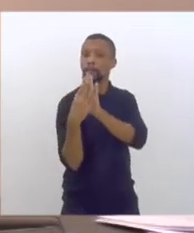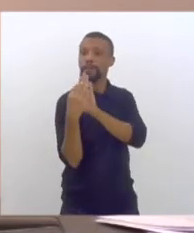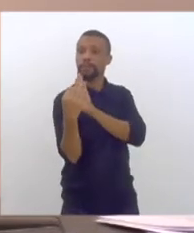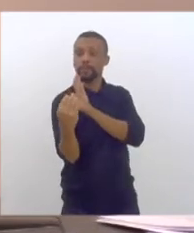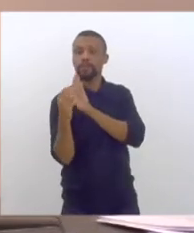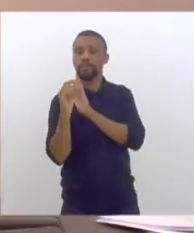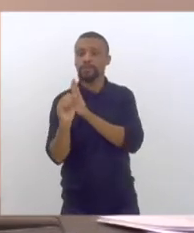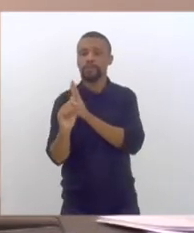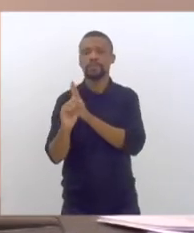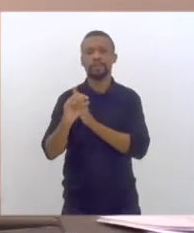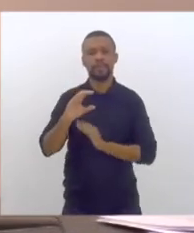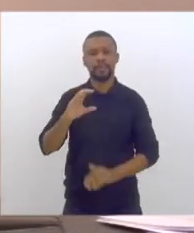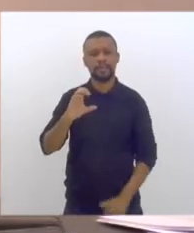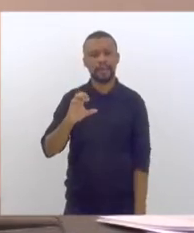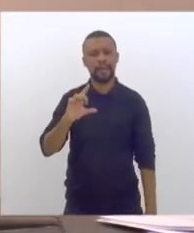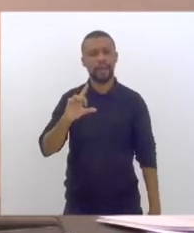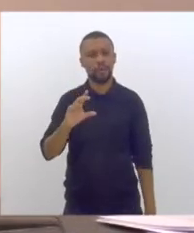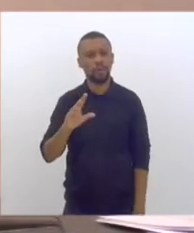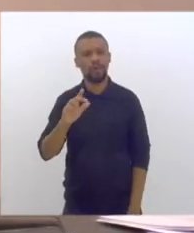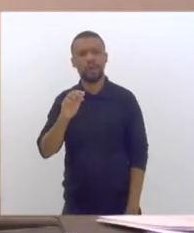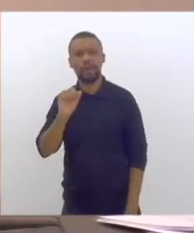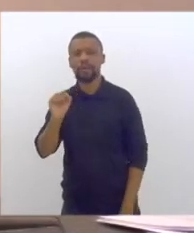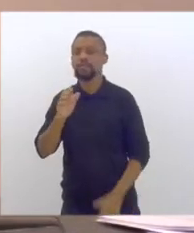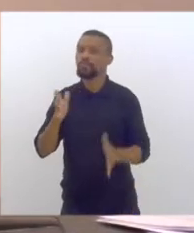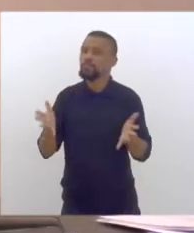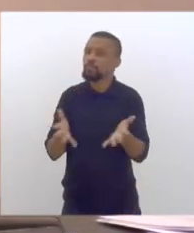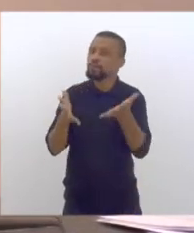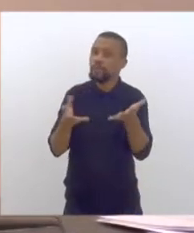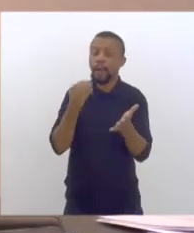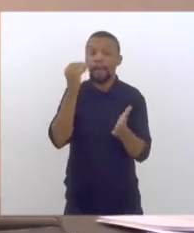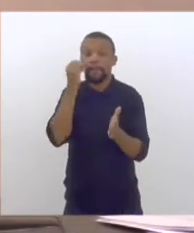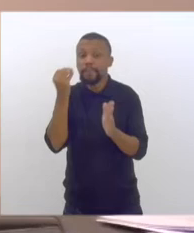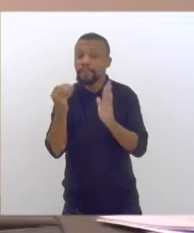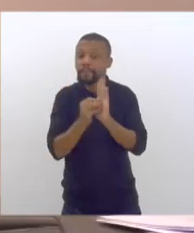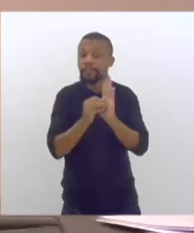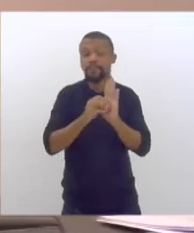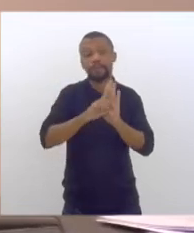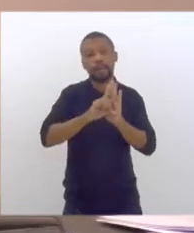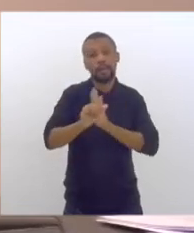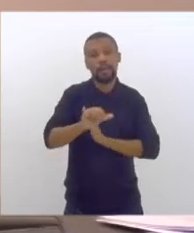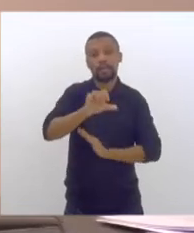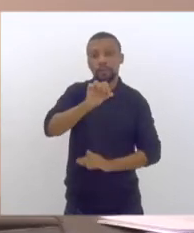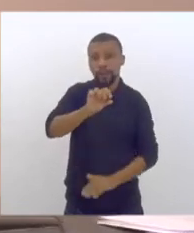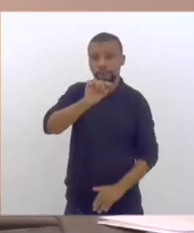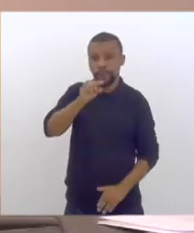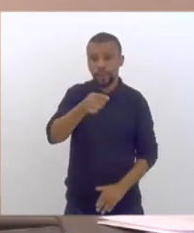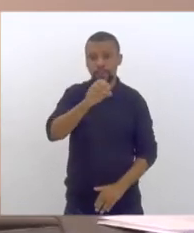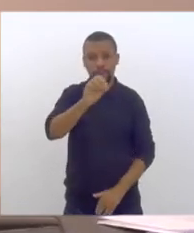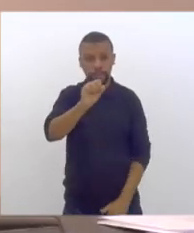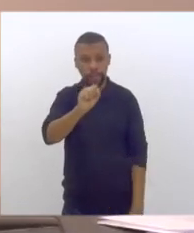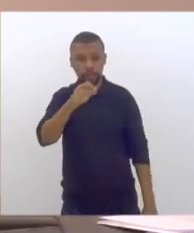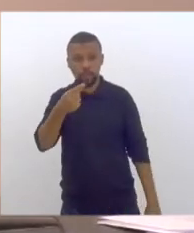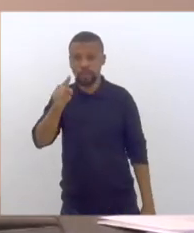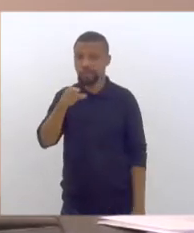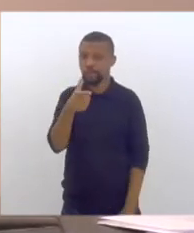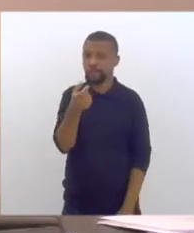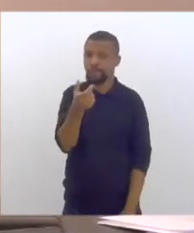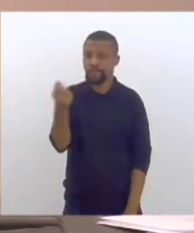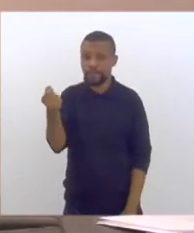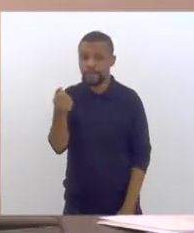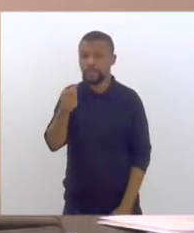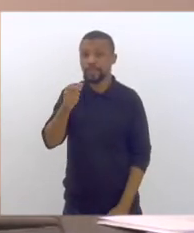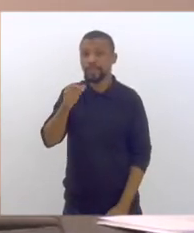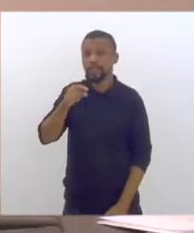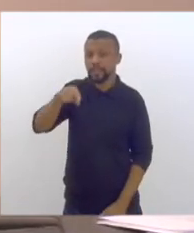células motivador motivadoras previstos na lei 9826 melhor modelo para